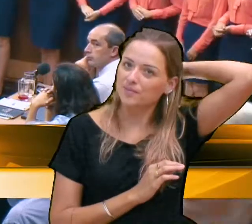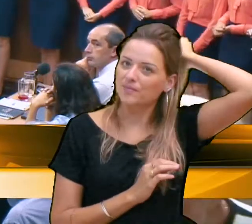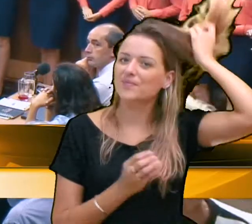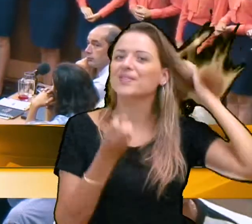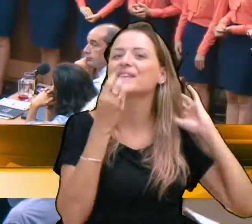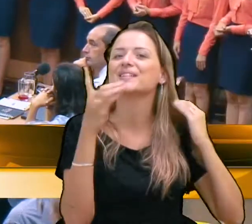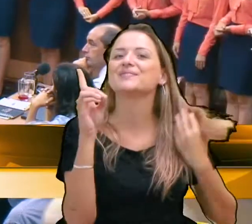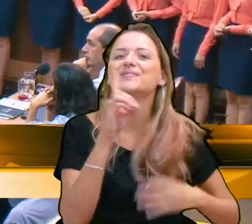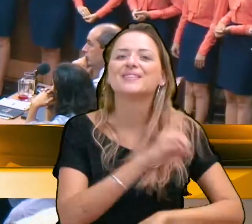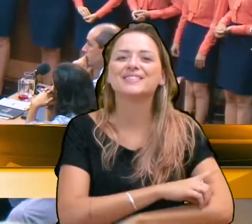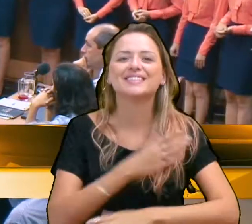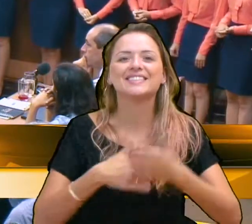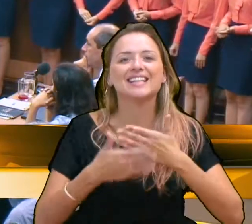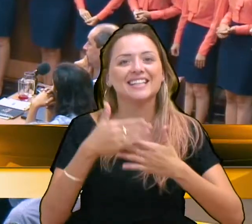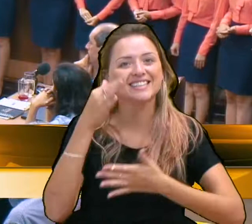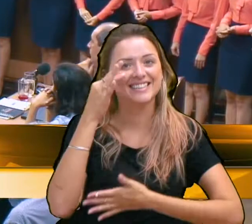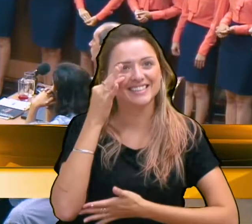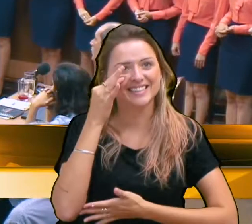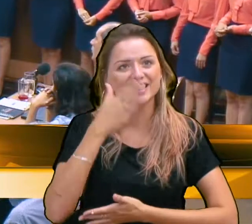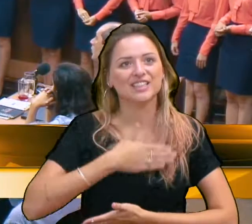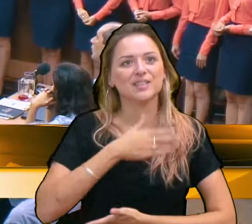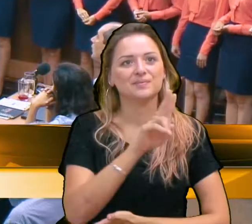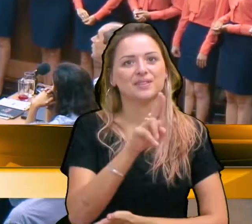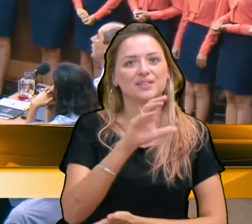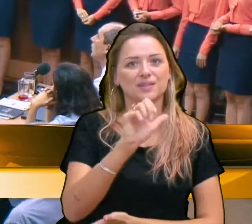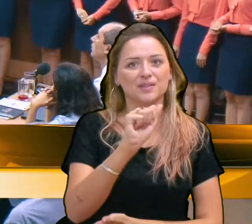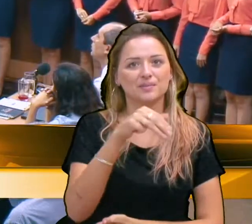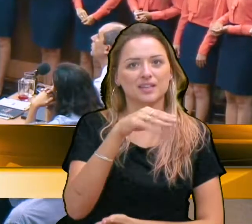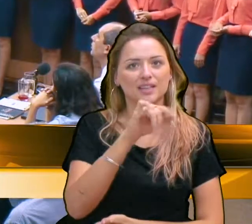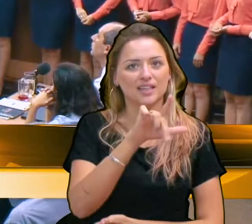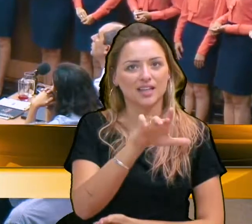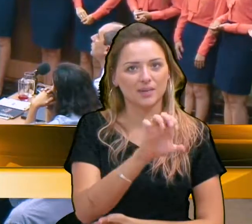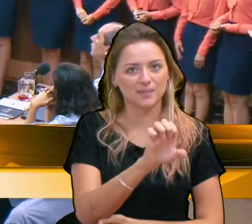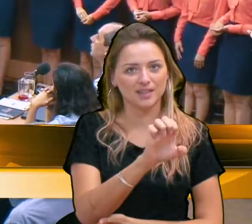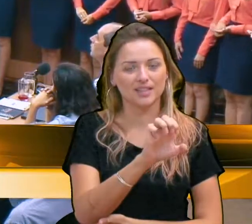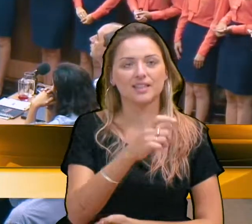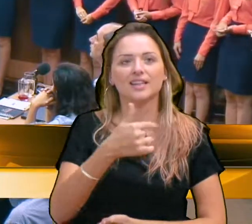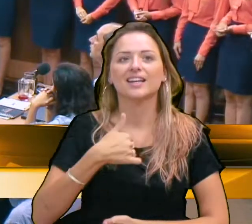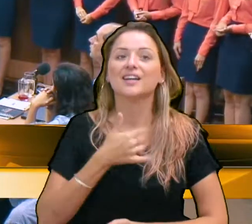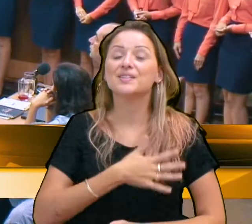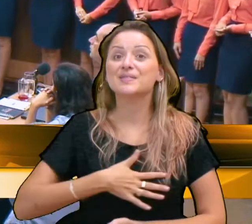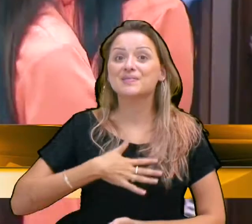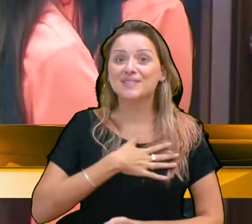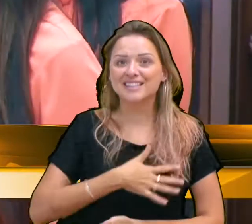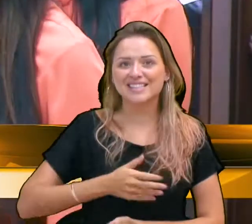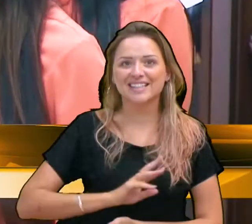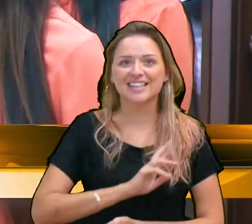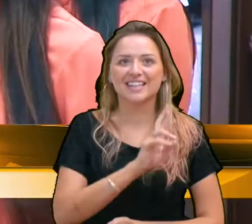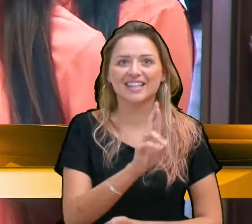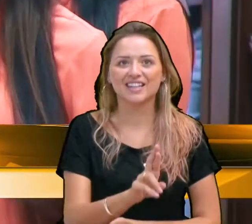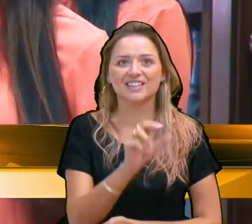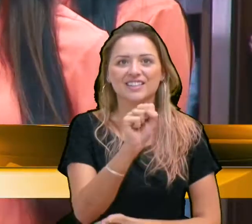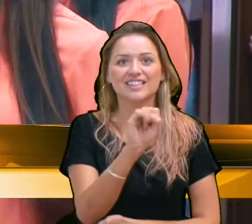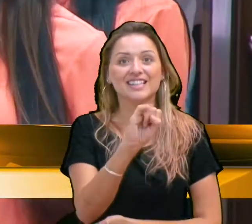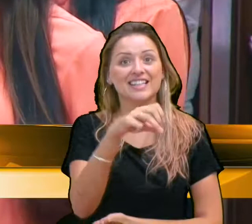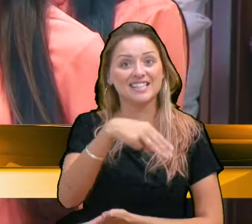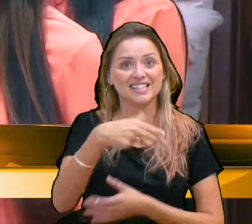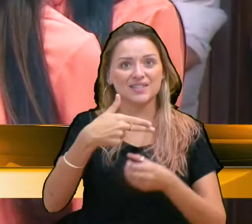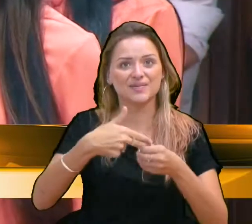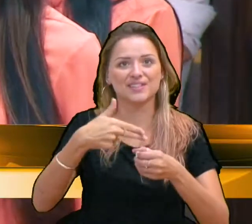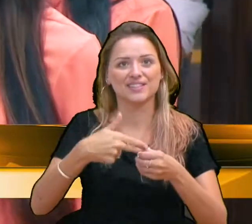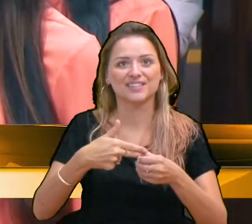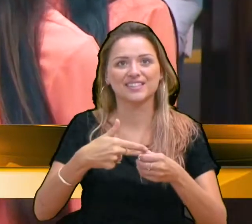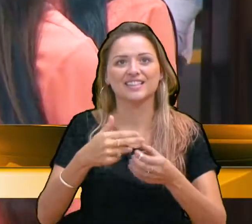Bom dia a todos aqui presentes. Me chamo Camille de Oliveira Causa e é com satisfação que represento a Sim Rede de Postos e a